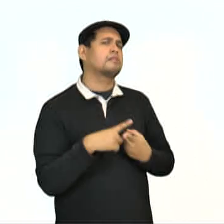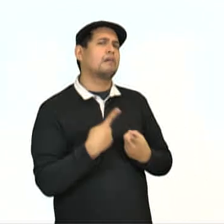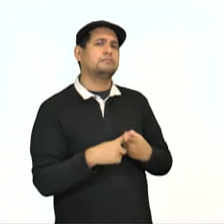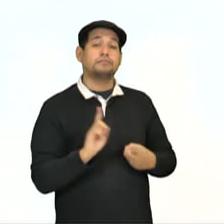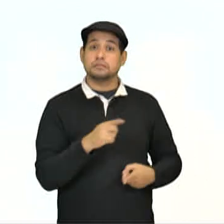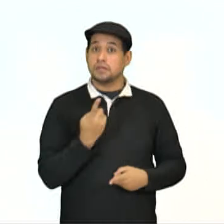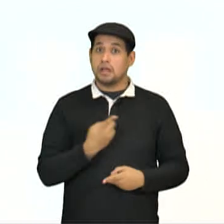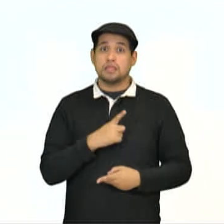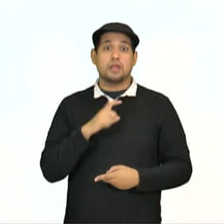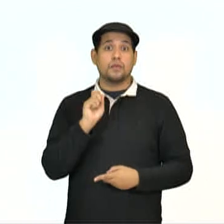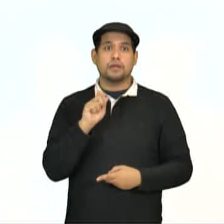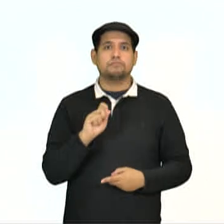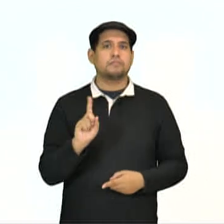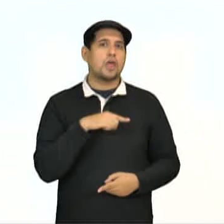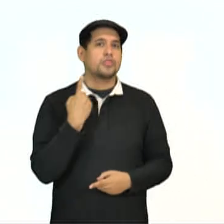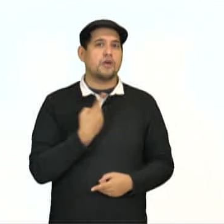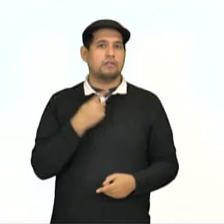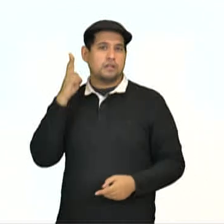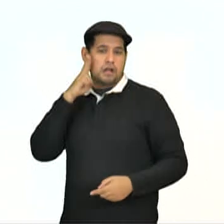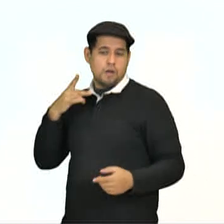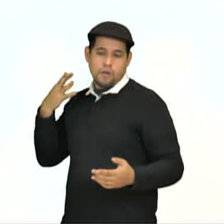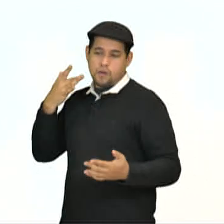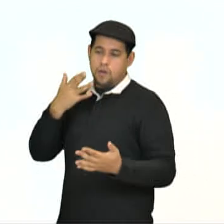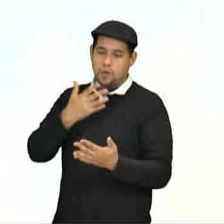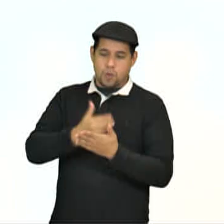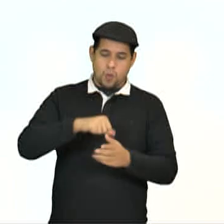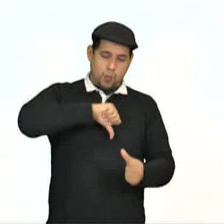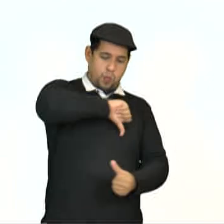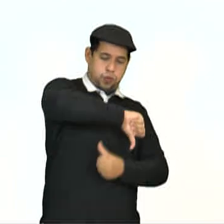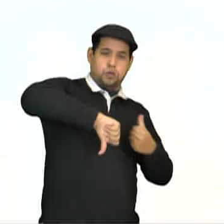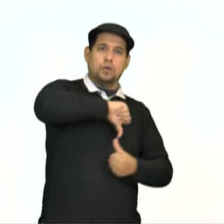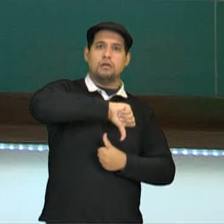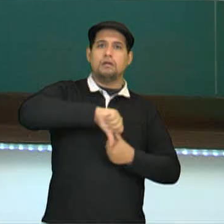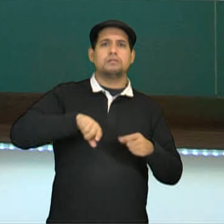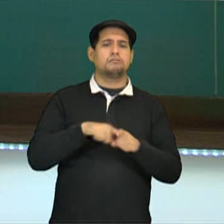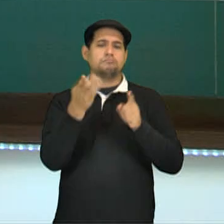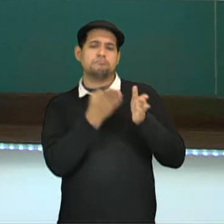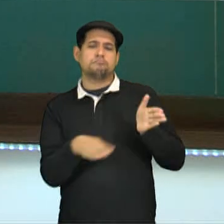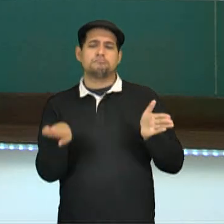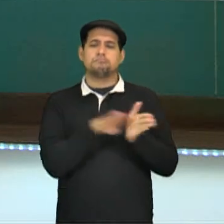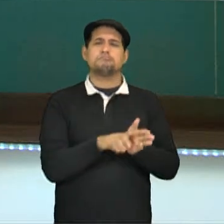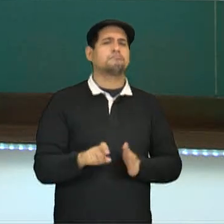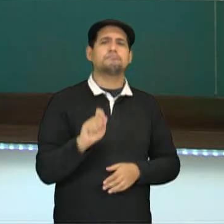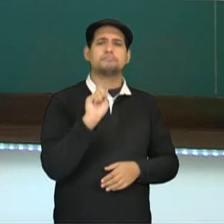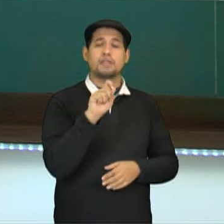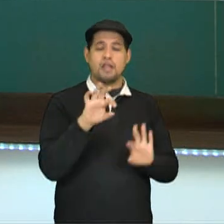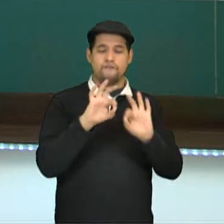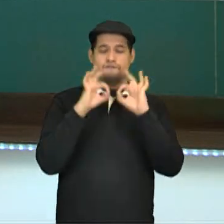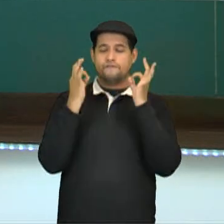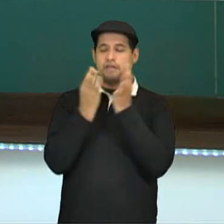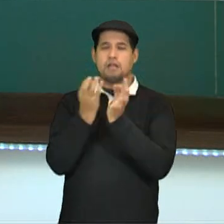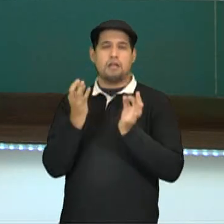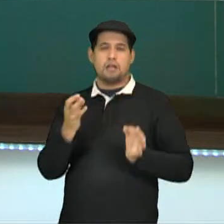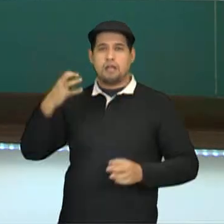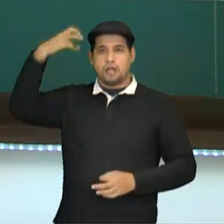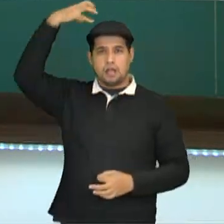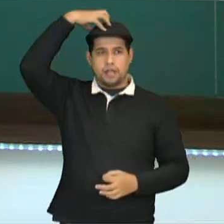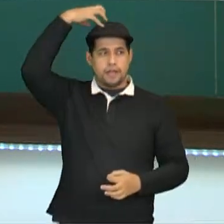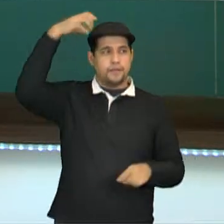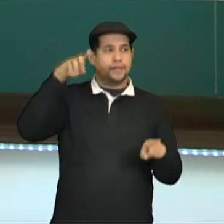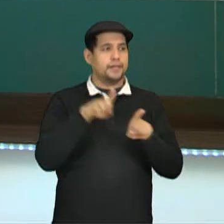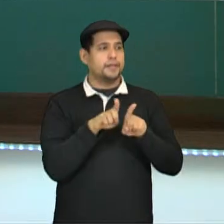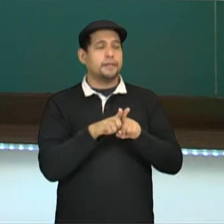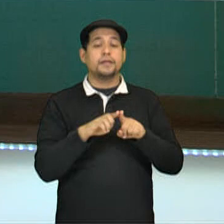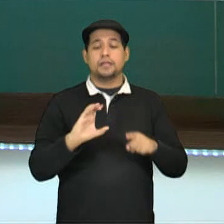gente vai ter a nossa história transformada com a chegada dessa família real e também